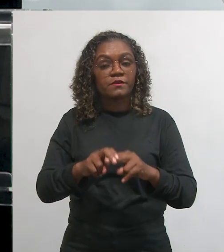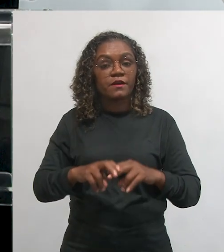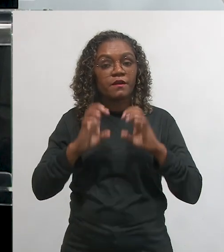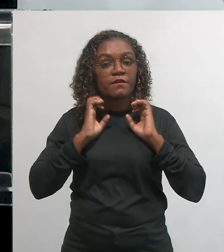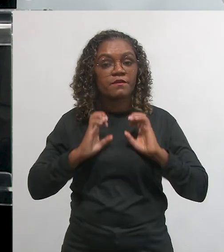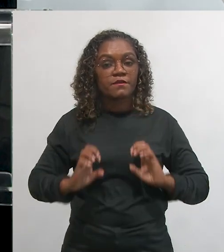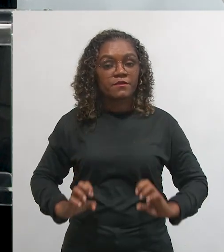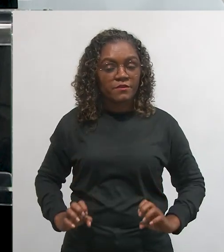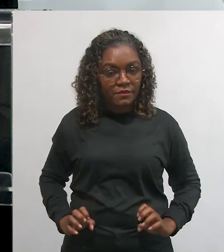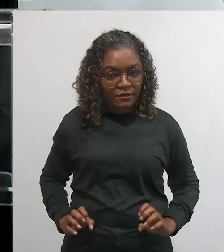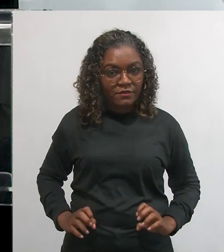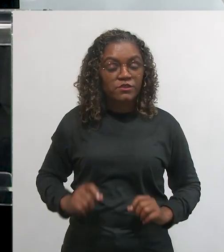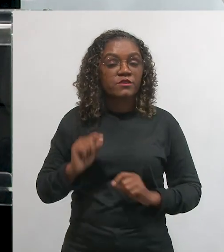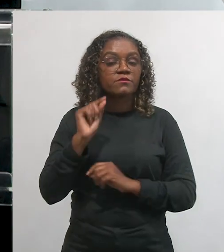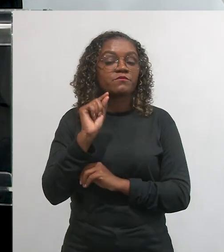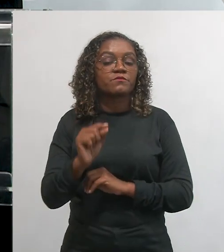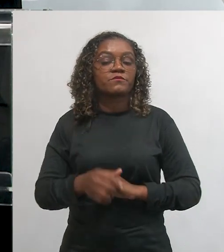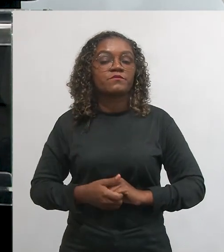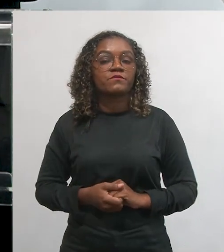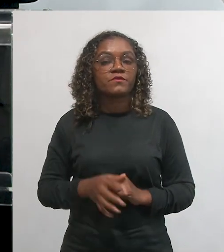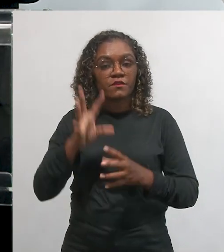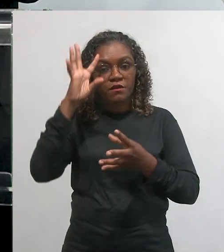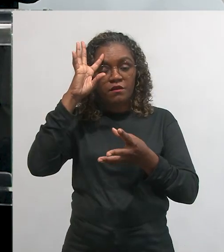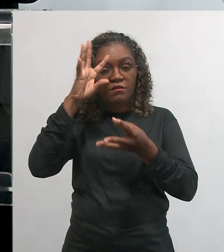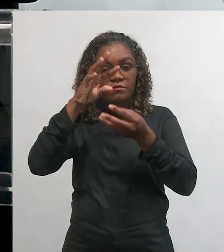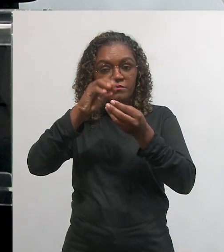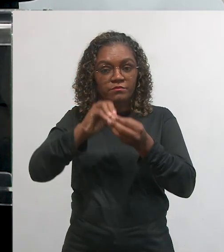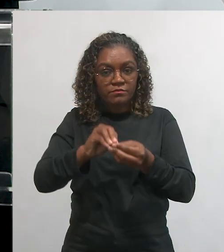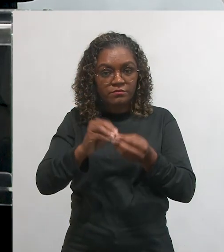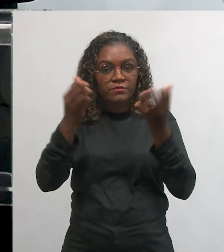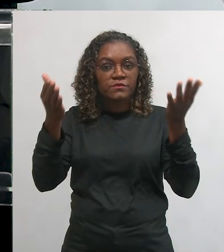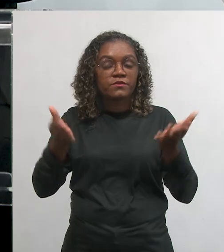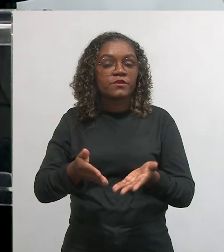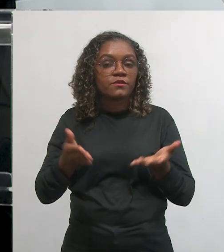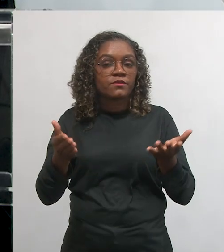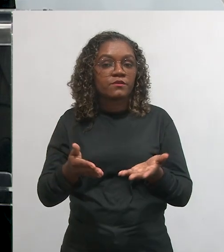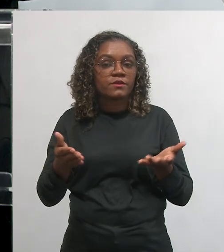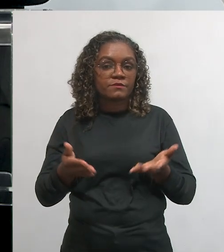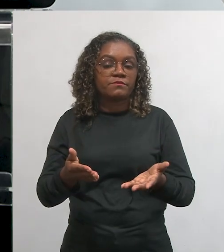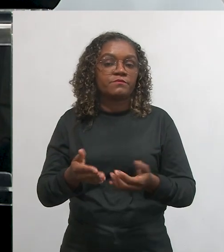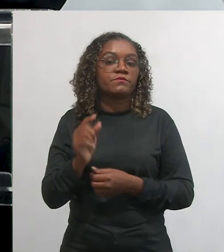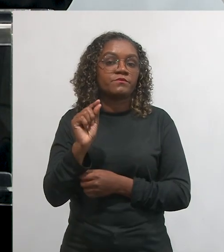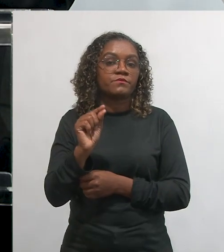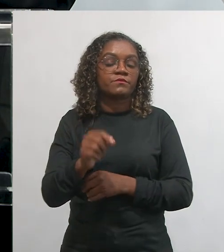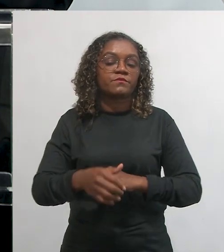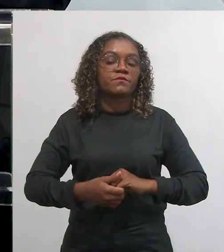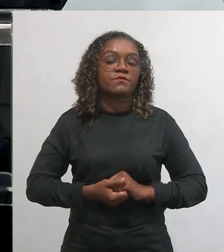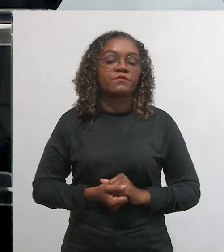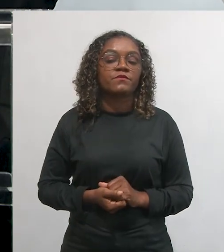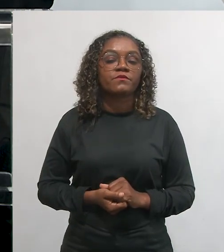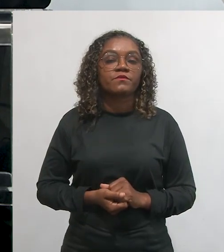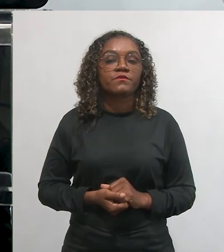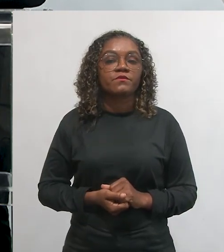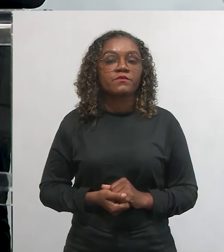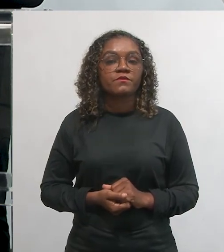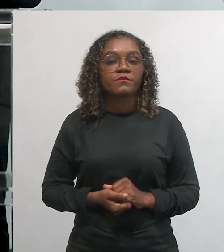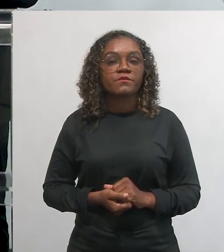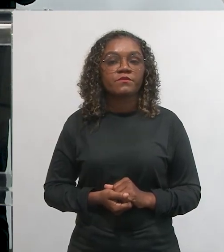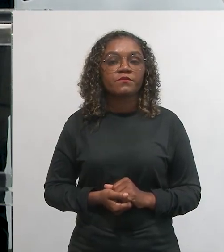uma ética, então, mais uma vez retomando, só para a gente ir concluindo essa unidade, em